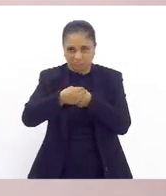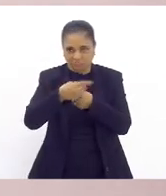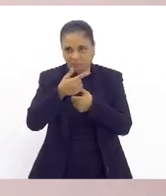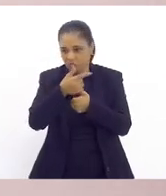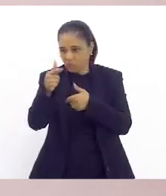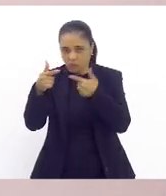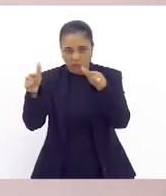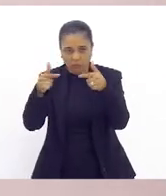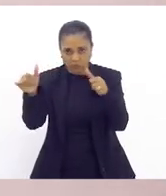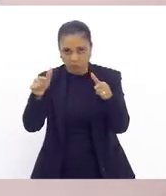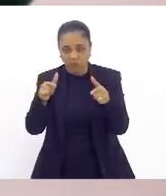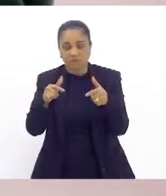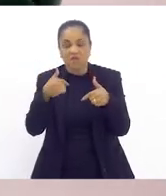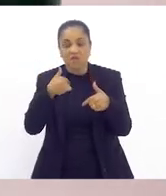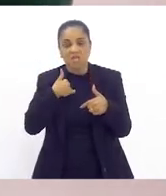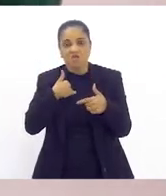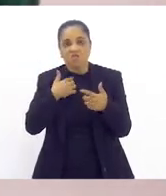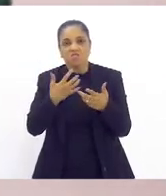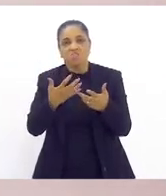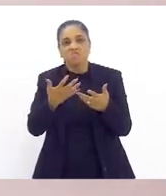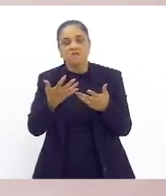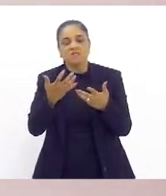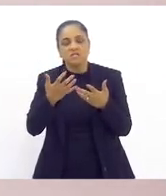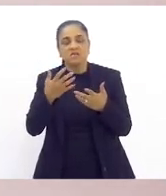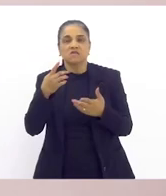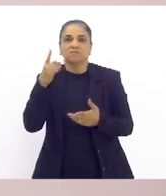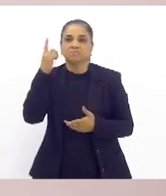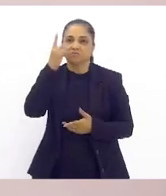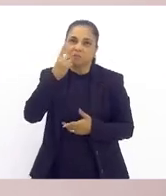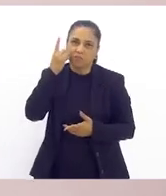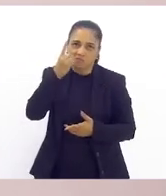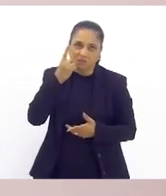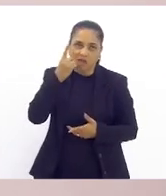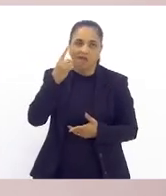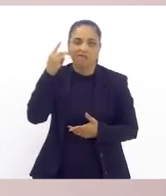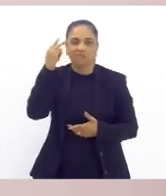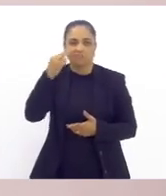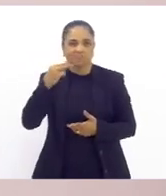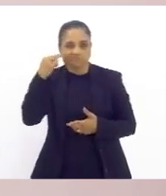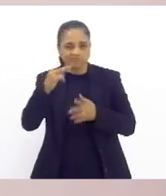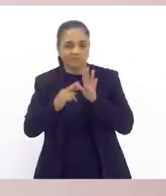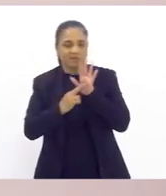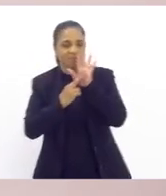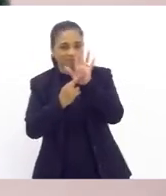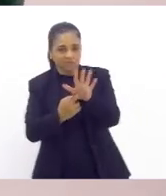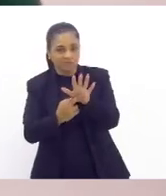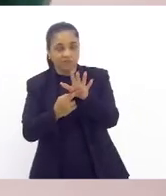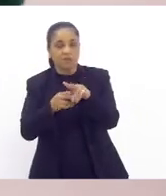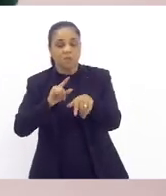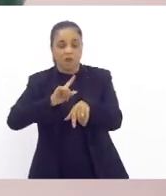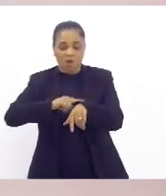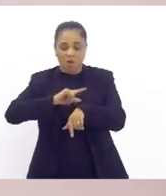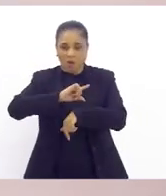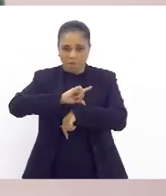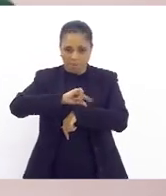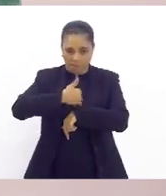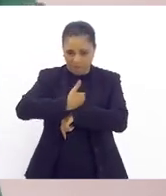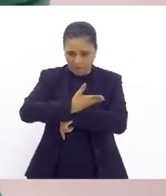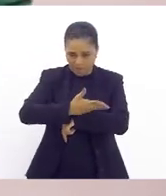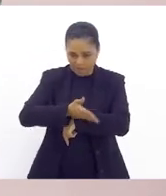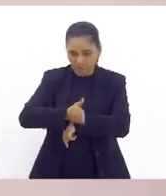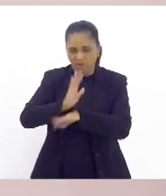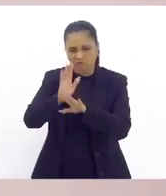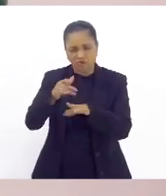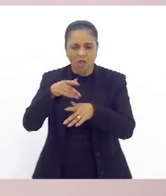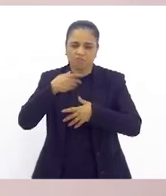ser propositiva senhor dos deputados senhores representantes até pelo adiantar da hora e não vou revisar aqui falar o que todo mundo